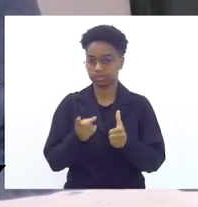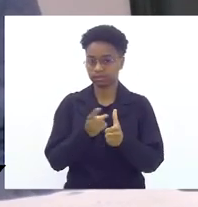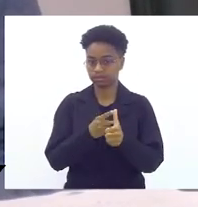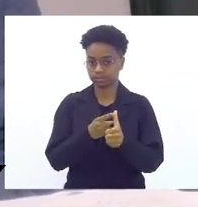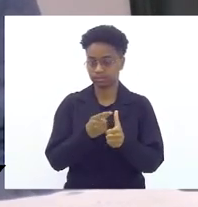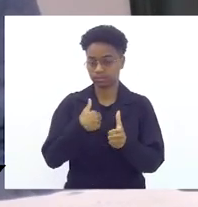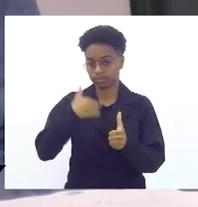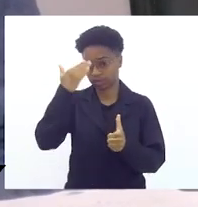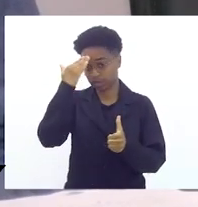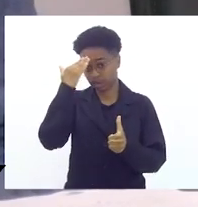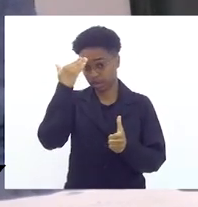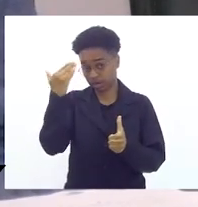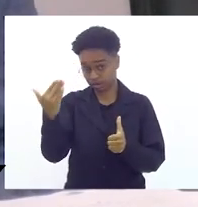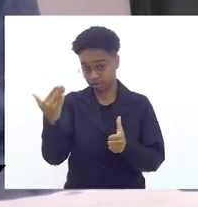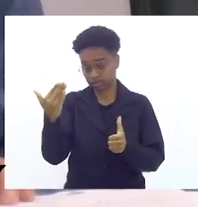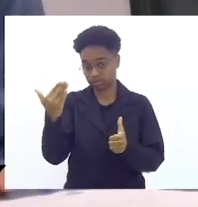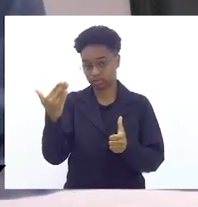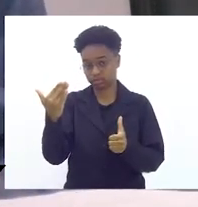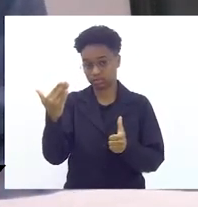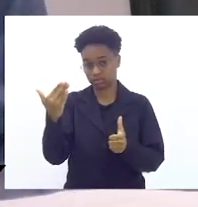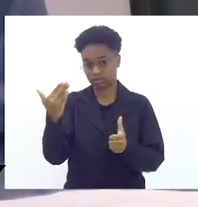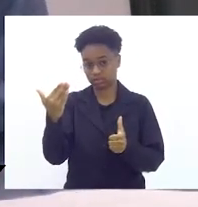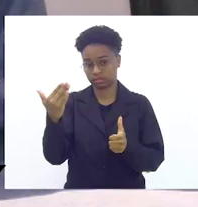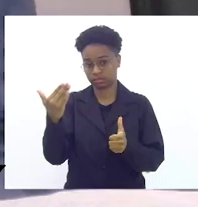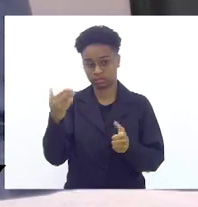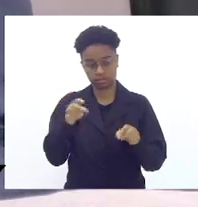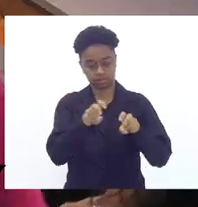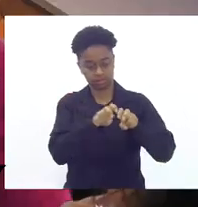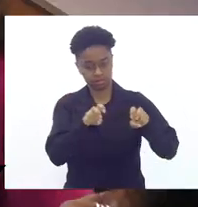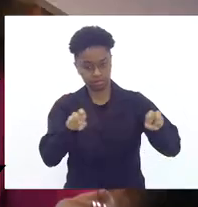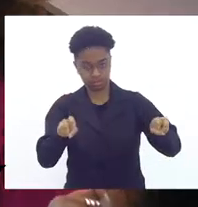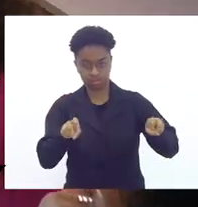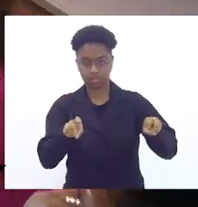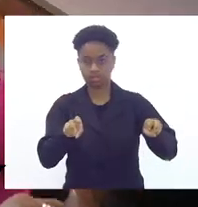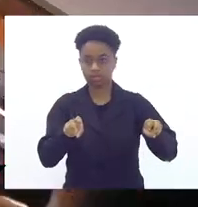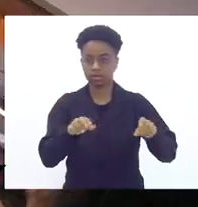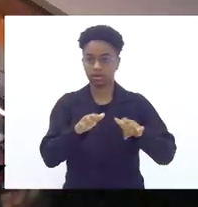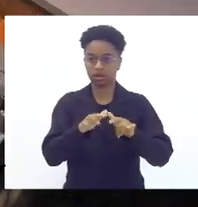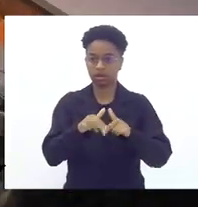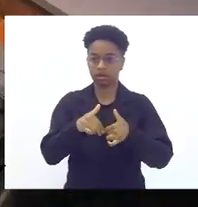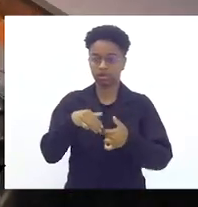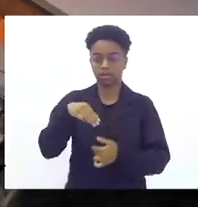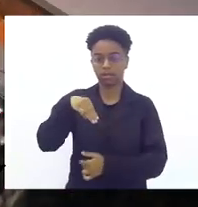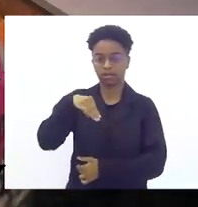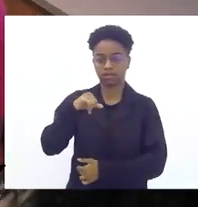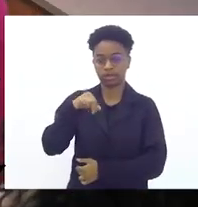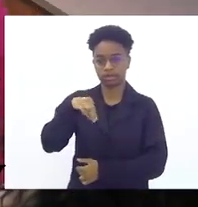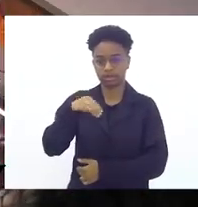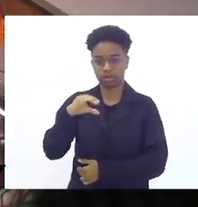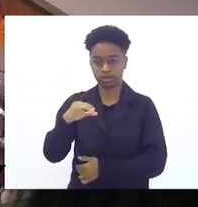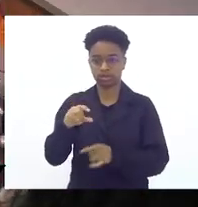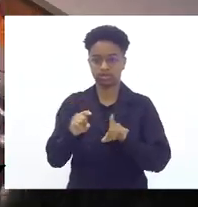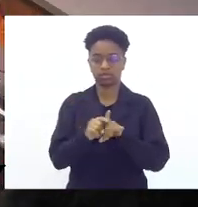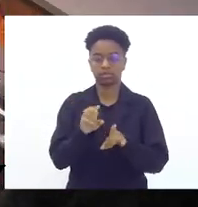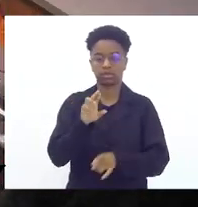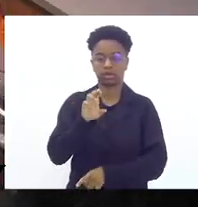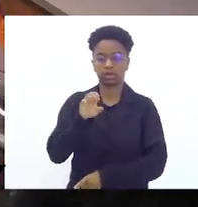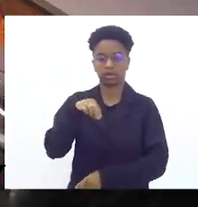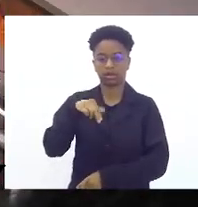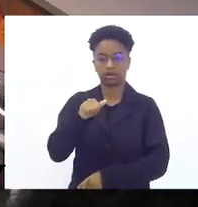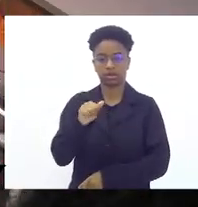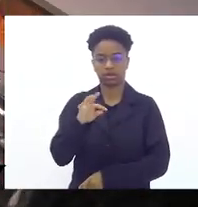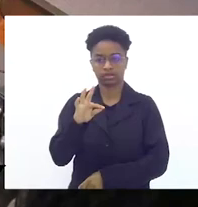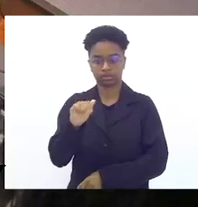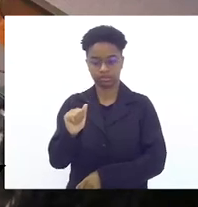agradecer a mesa através do link e da Renata